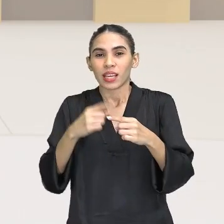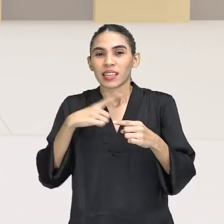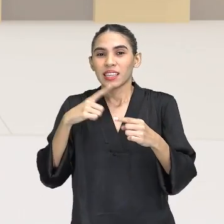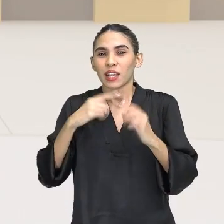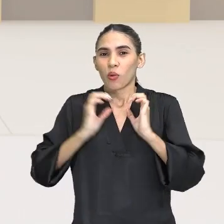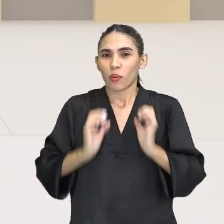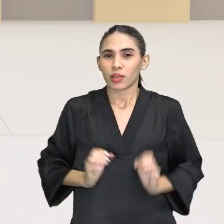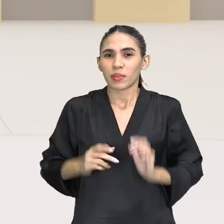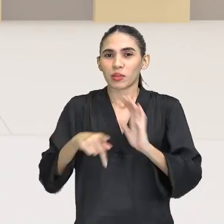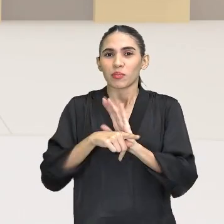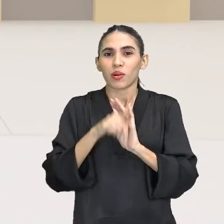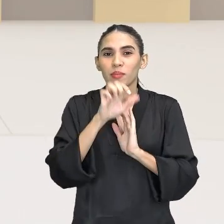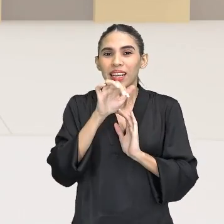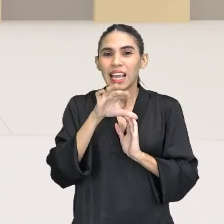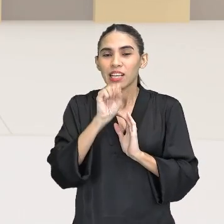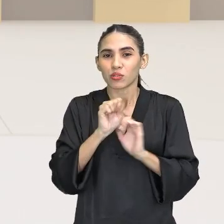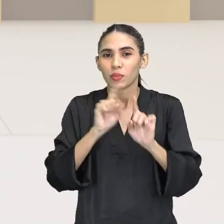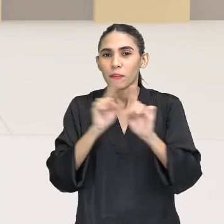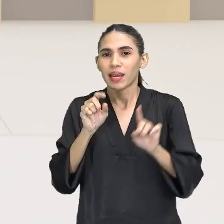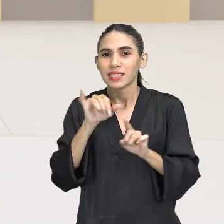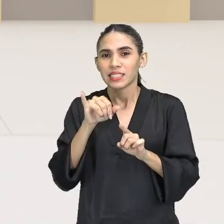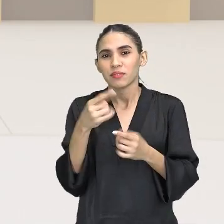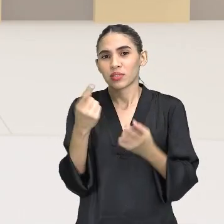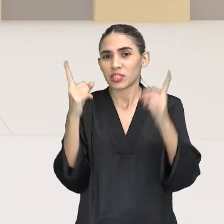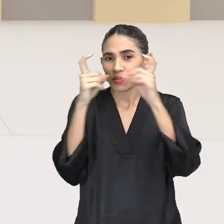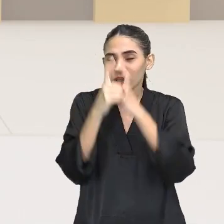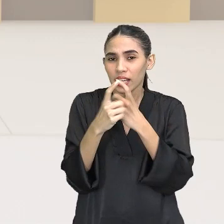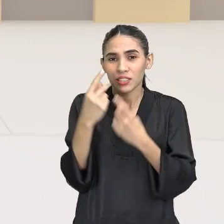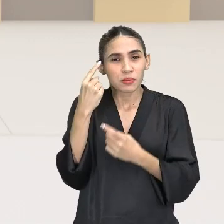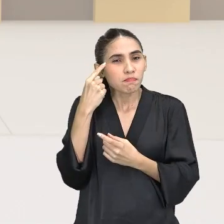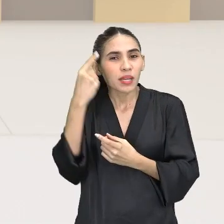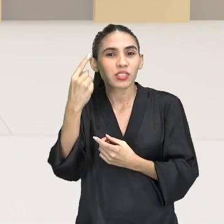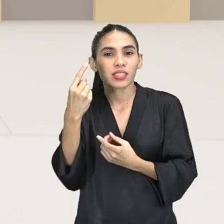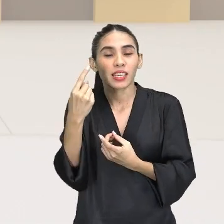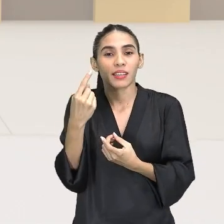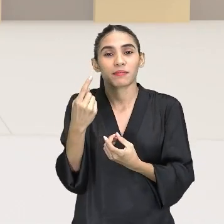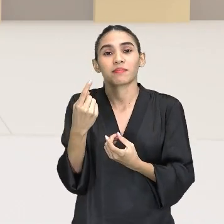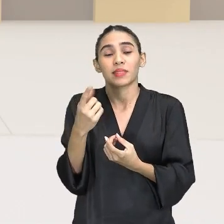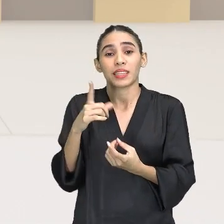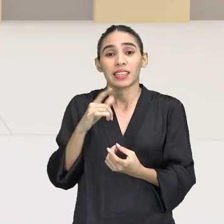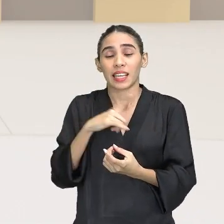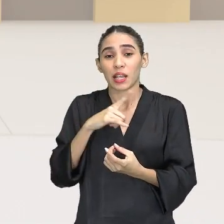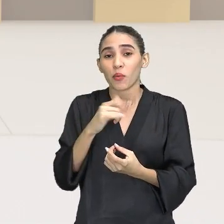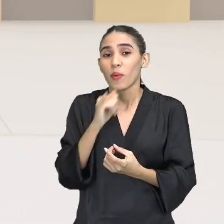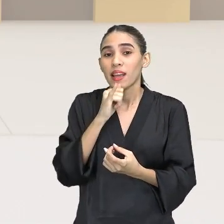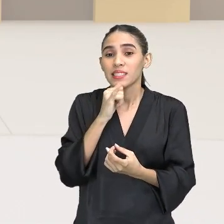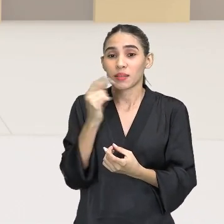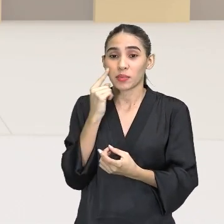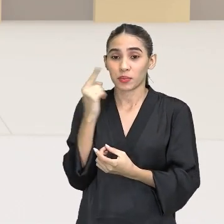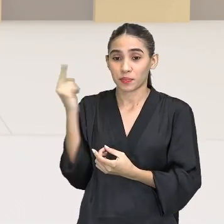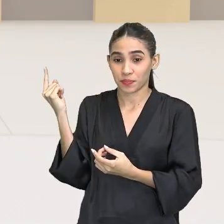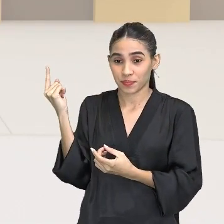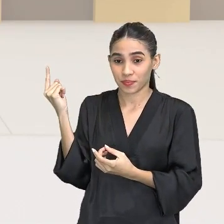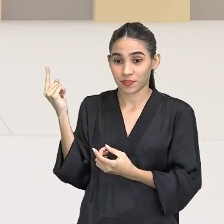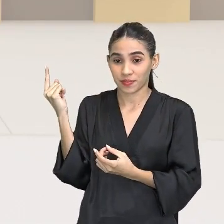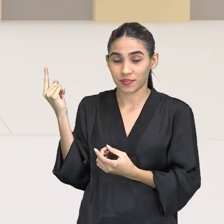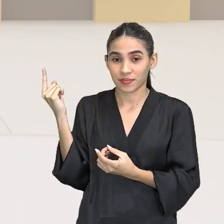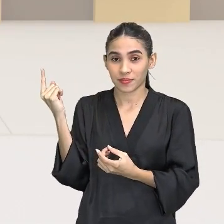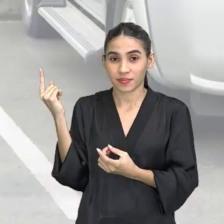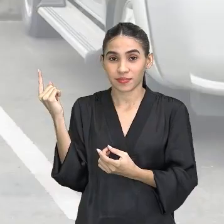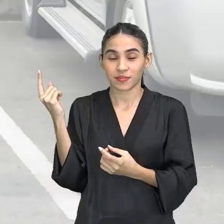aí, se você ficou com dificuldade de imaginar a atmosfera e tudo mais, nós trouxemos um exemplo de efeito estufa para você entender melhor. Olha só.